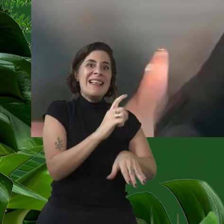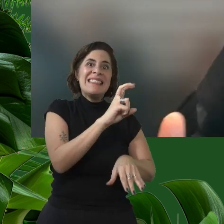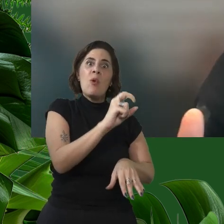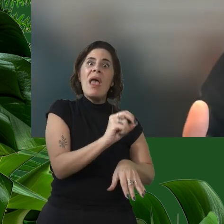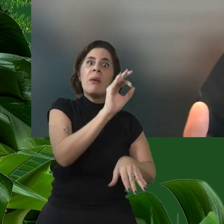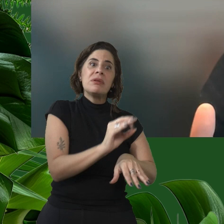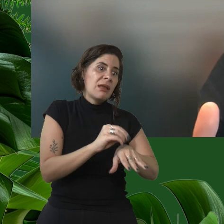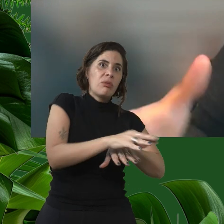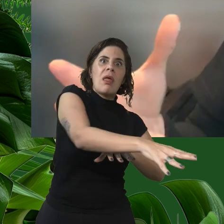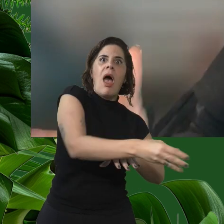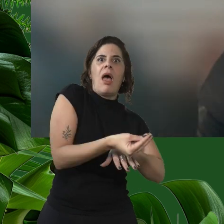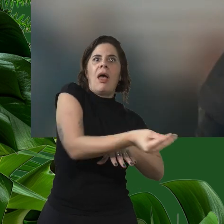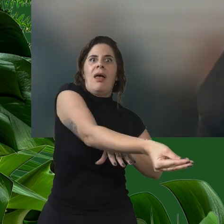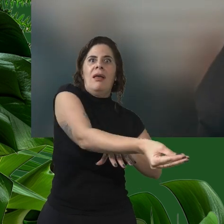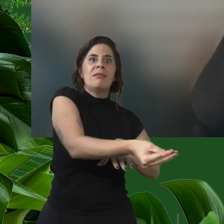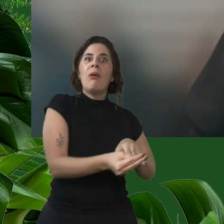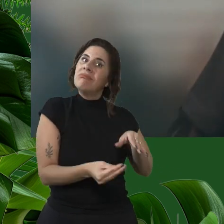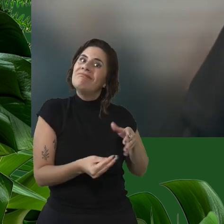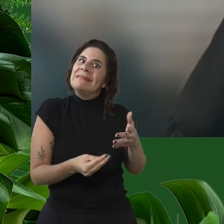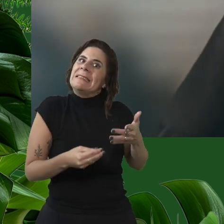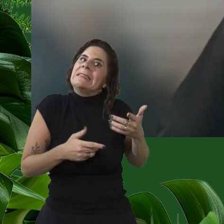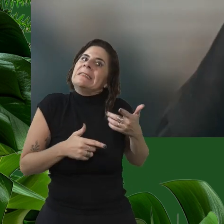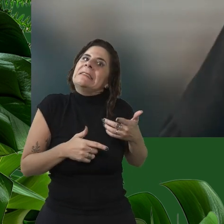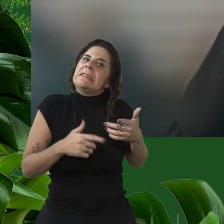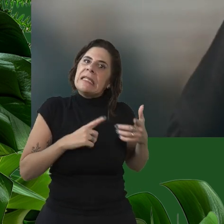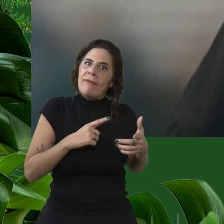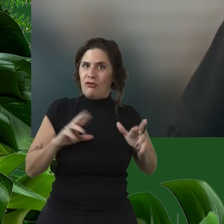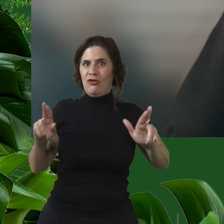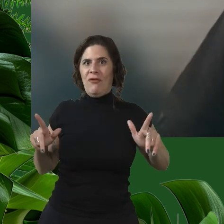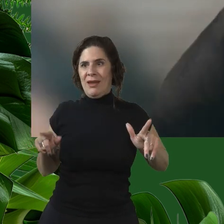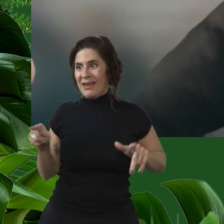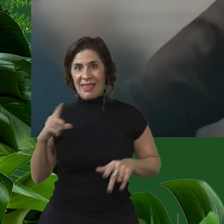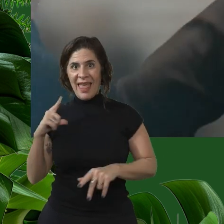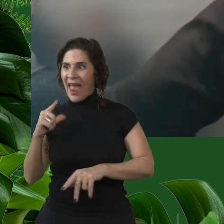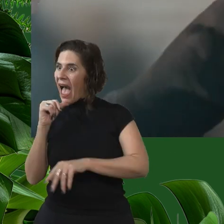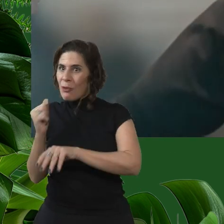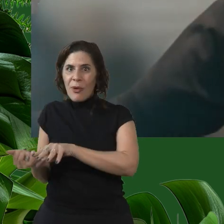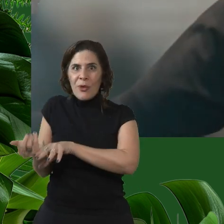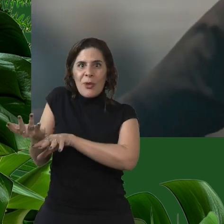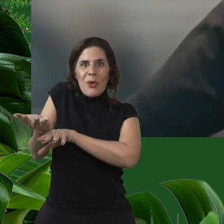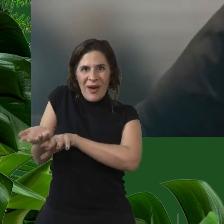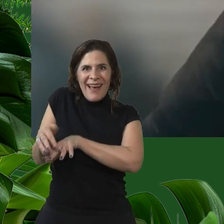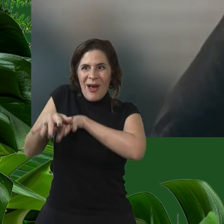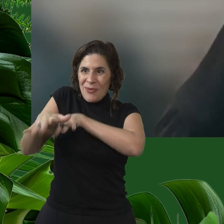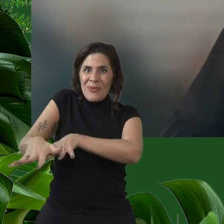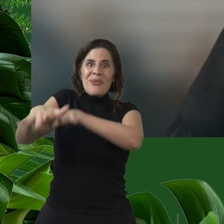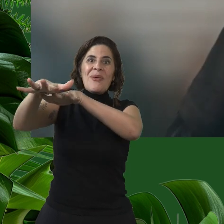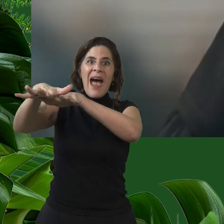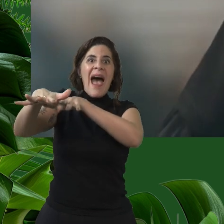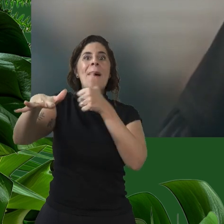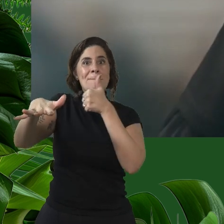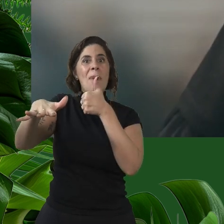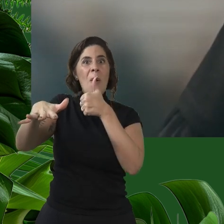mesmo momento de estiagem numa mesma região mostrou comportamentos bem diferentes, né? O rio de uma região com natureza sofreu uma